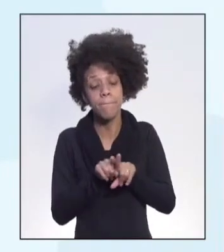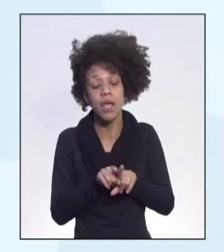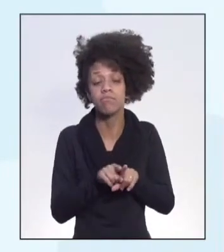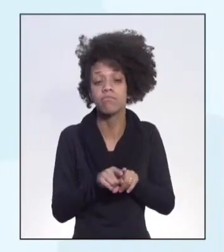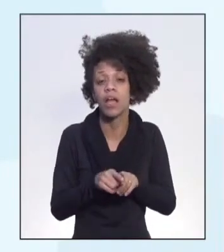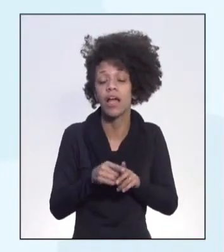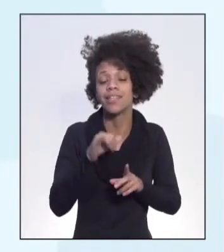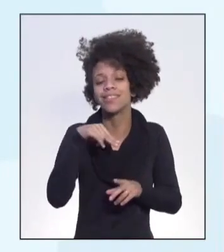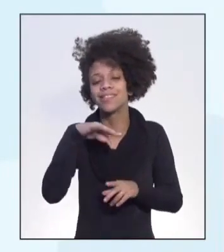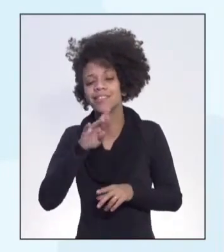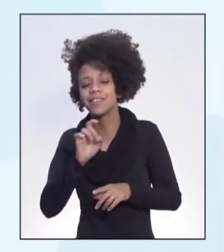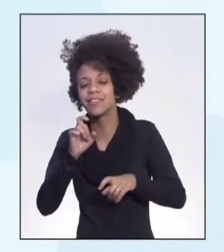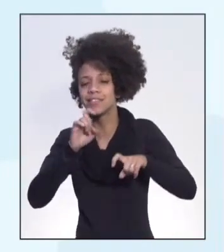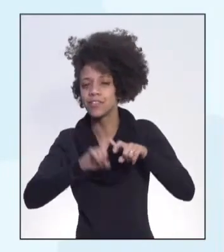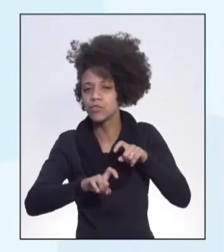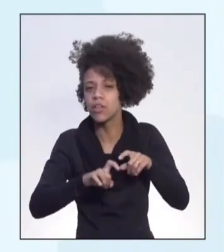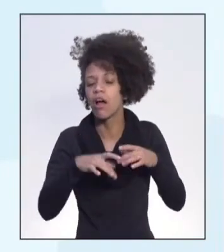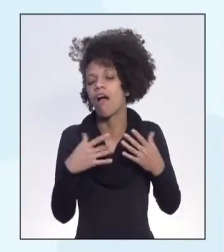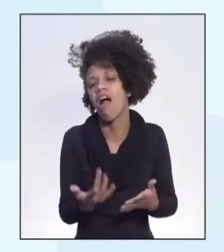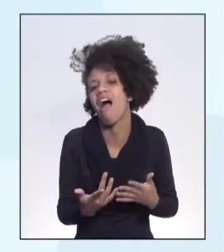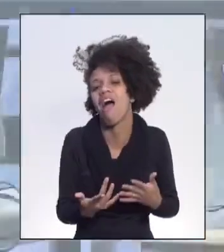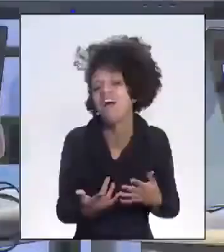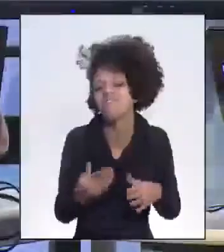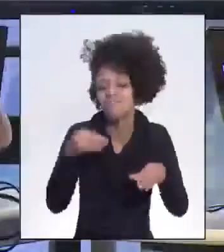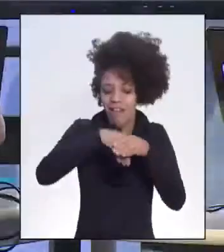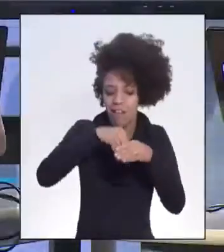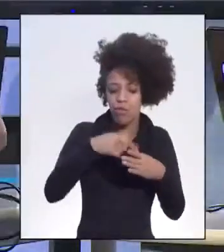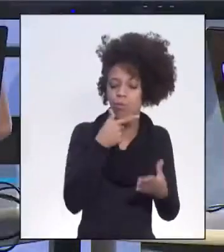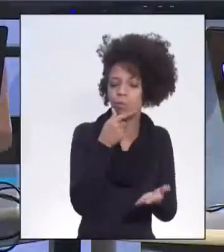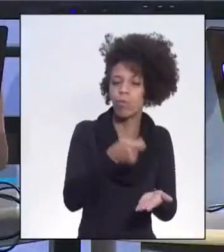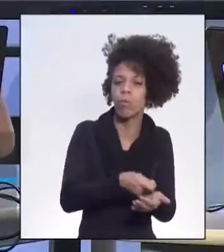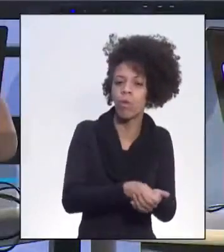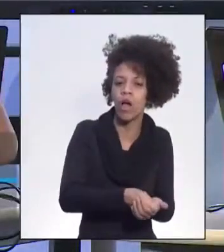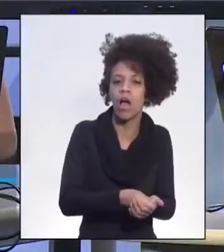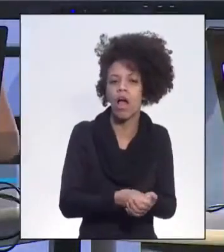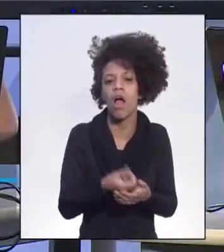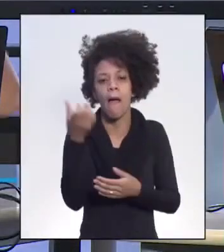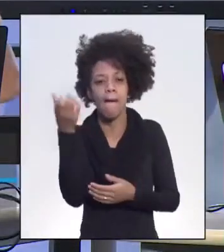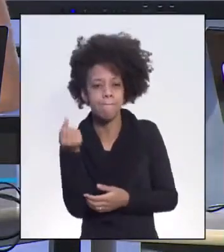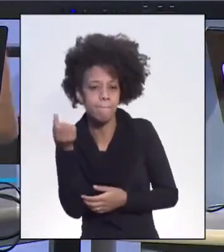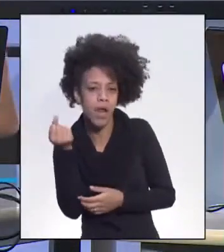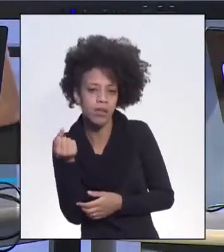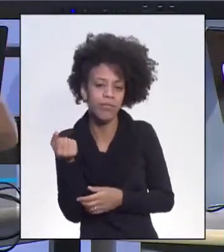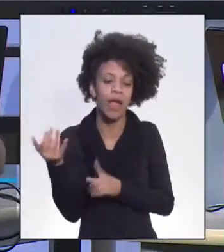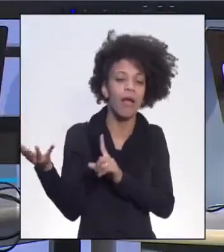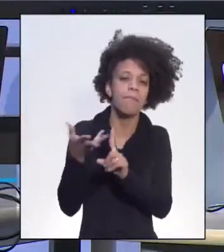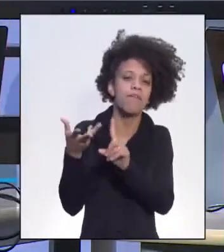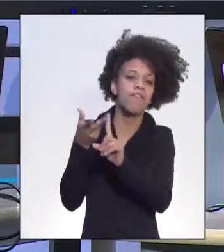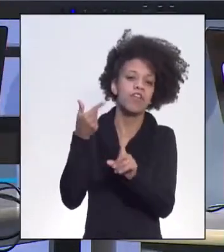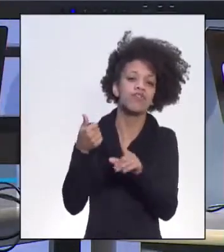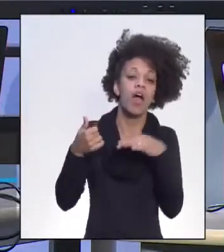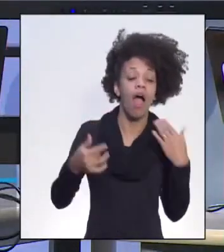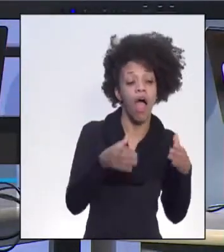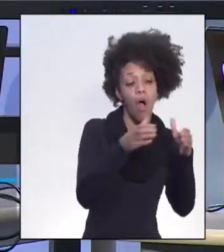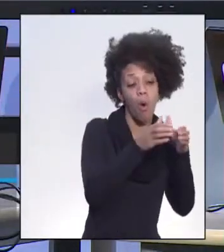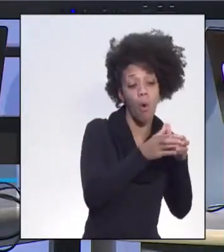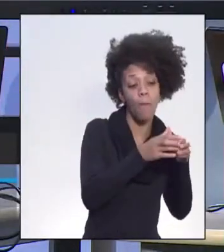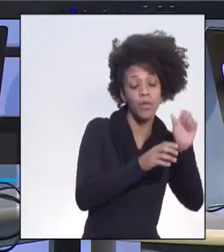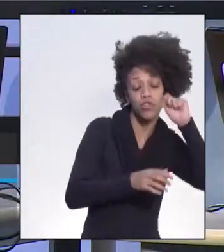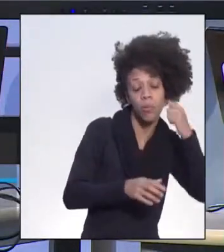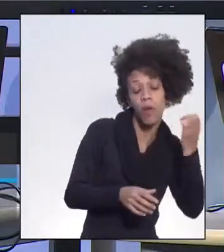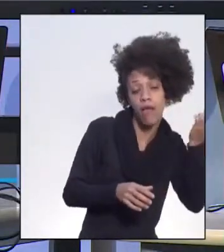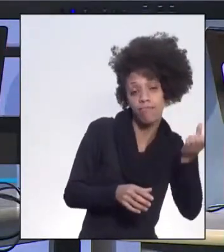interseccionalidade. Dentro da nossa sociedade racista, mulheres brancas possuem privilégios em relação às mulheres